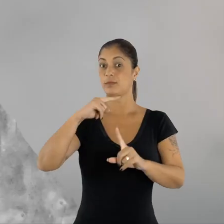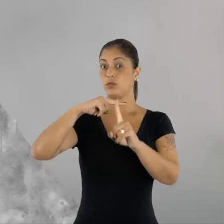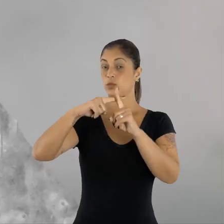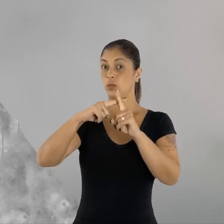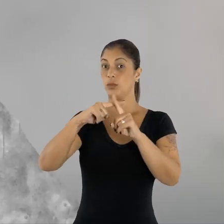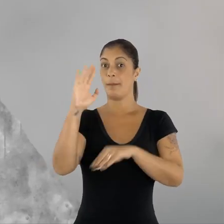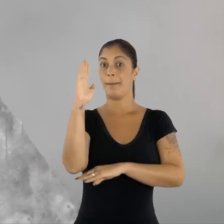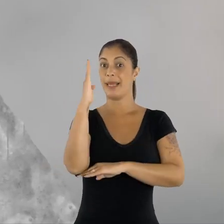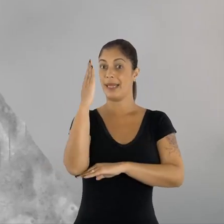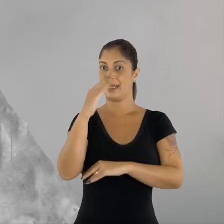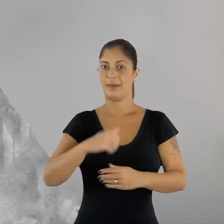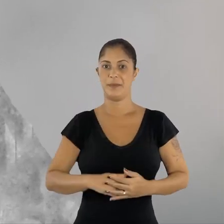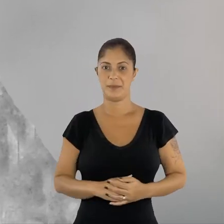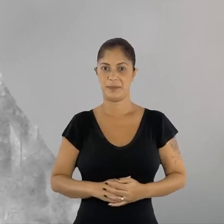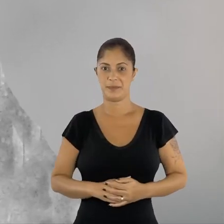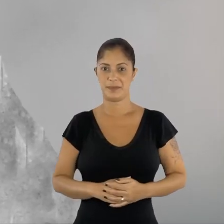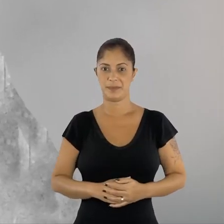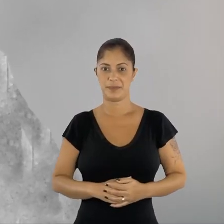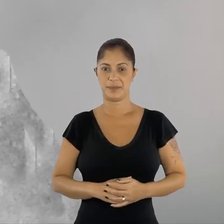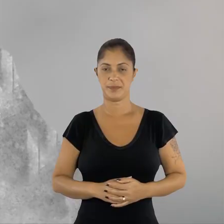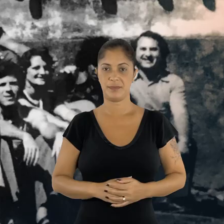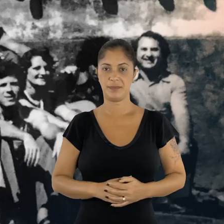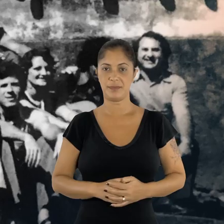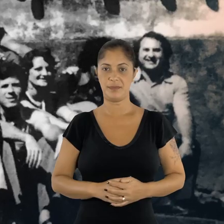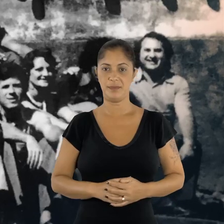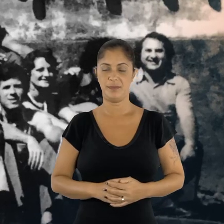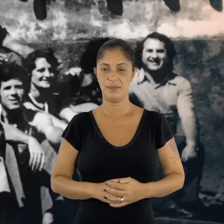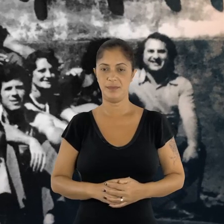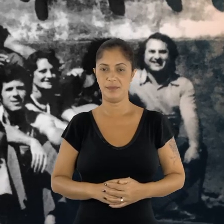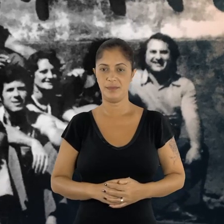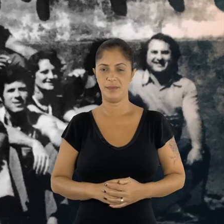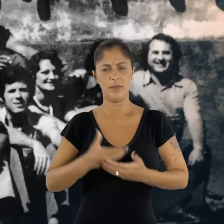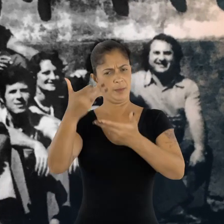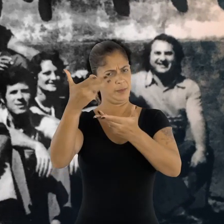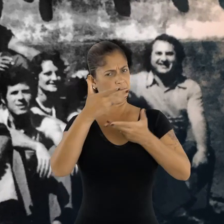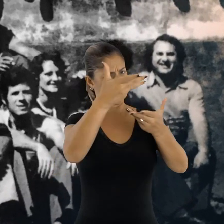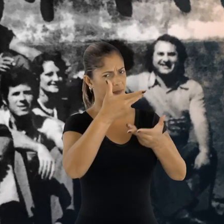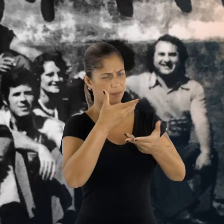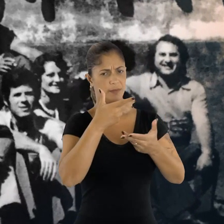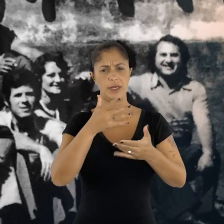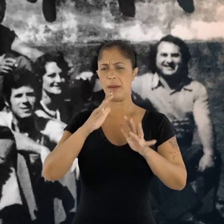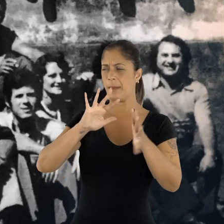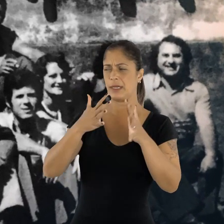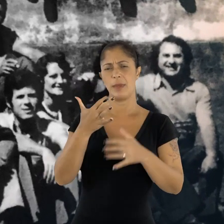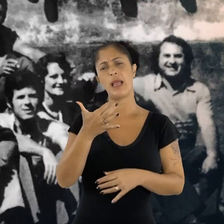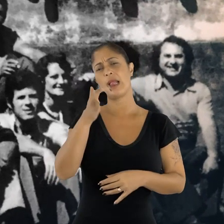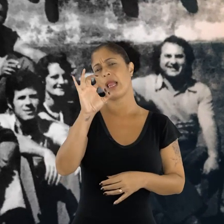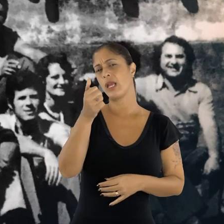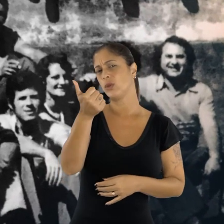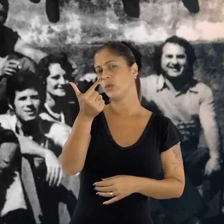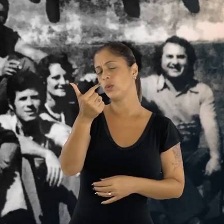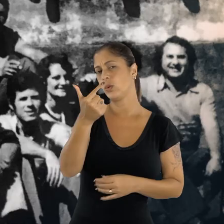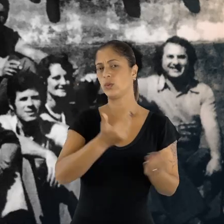madeira. Foto do arcebispo com uma cruz de madeira pendurada. Os bispos convidaram cerca de 10 a 12